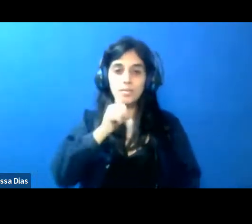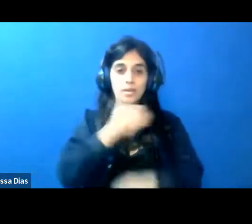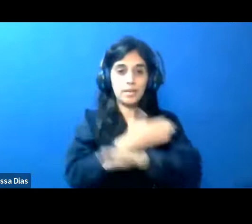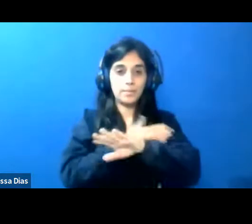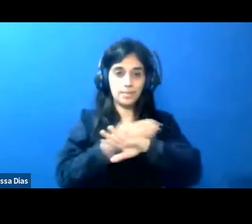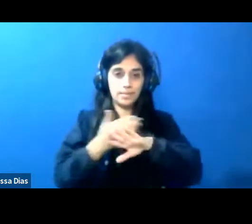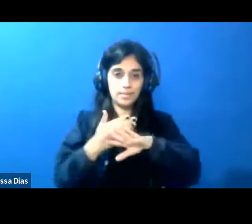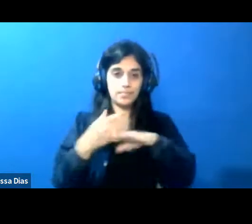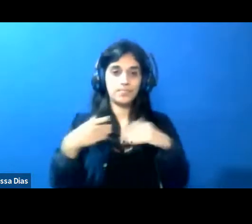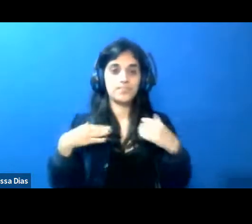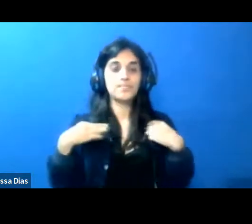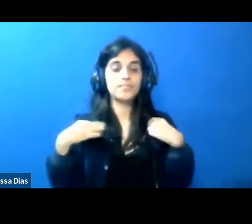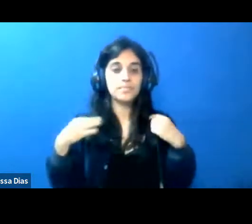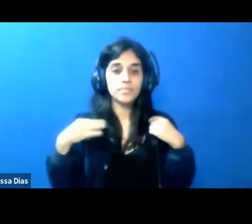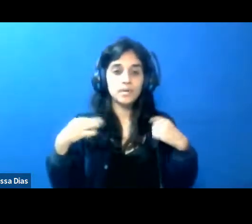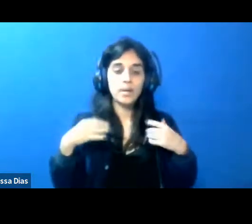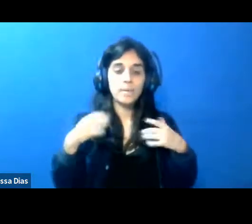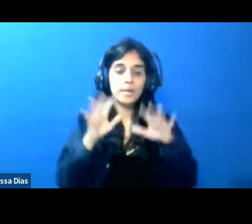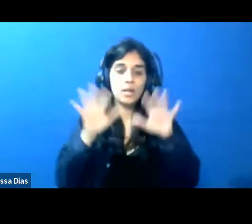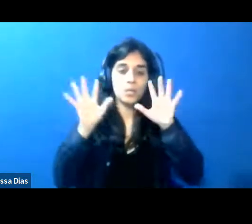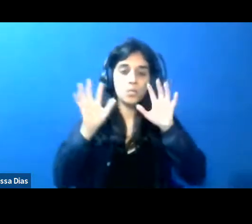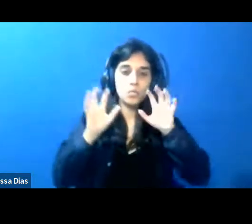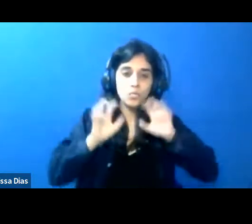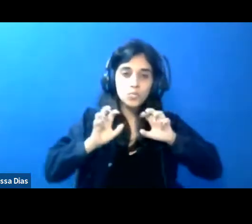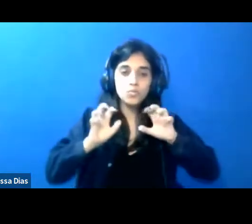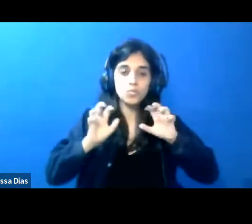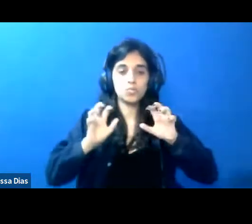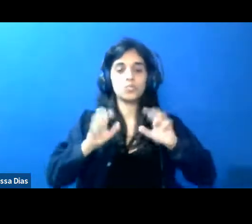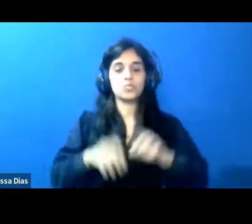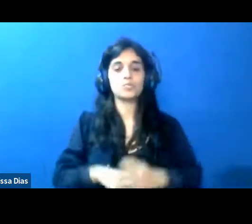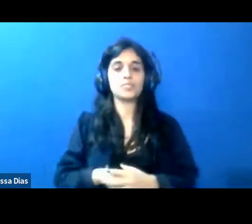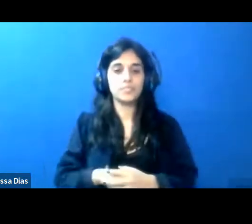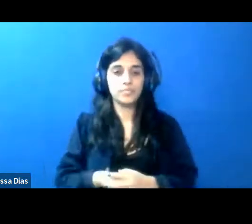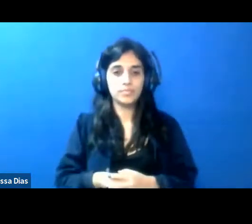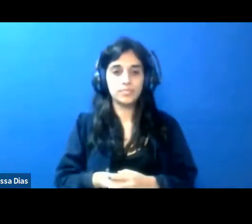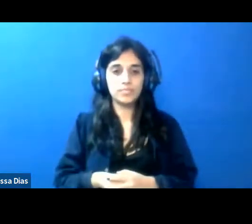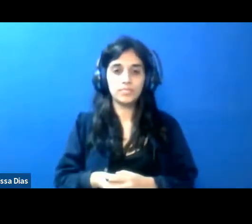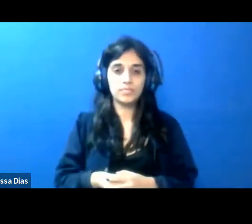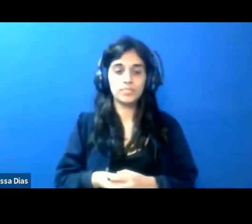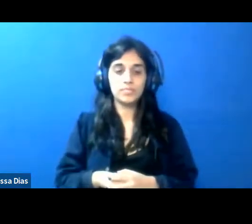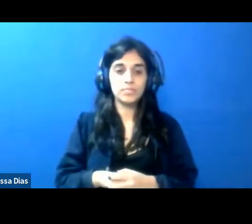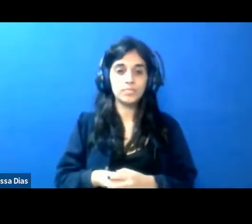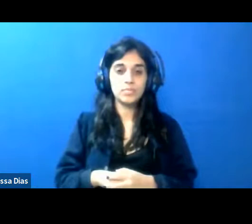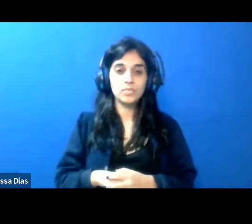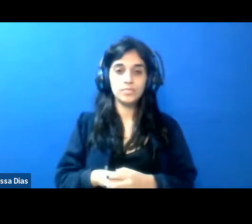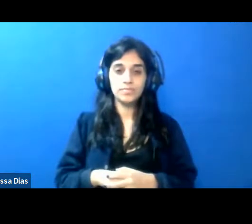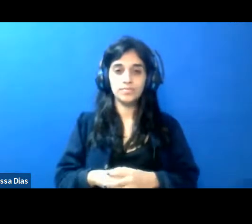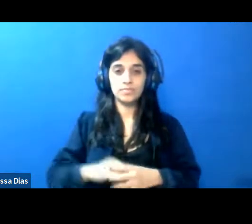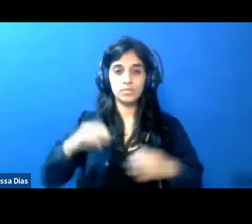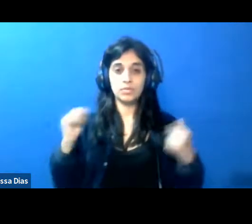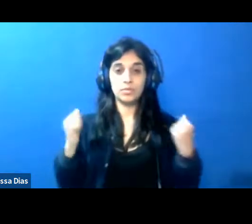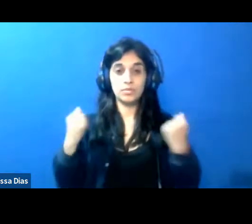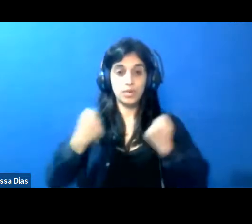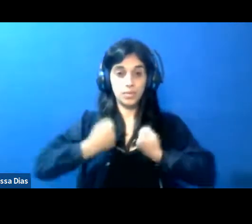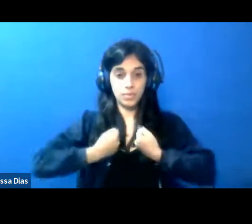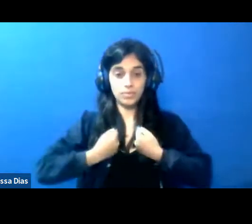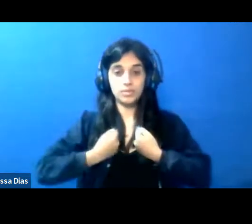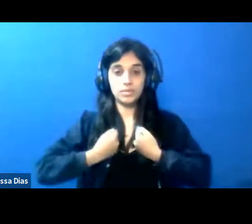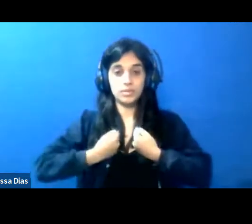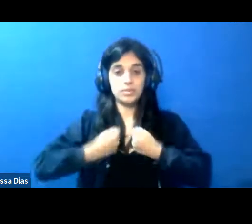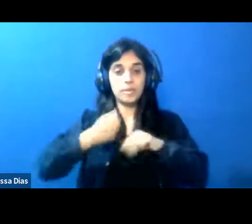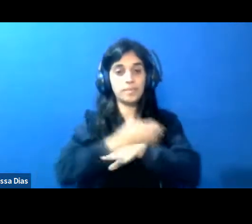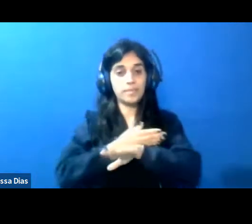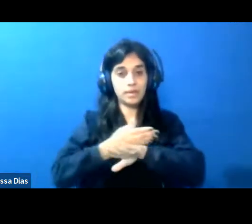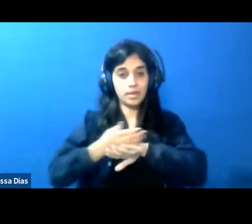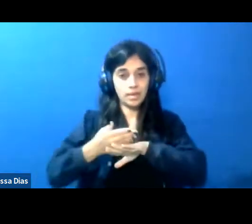de cabelos castanhos, eles estão soltos. Eu estou vestindo uma blusa de lãzinha branca,